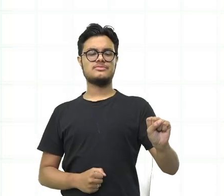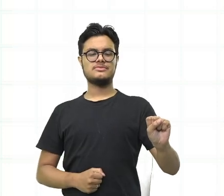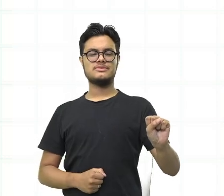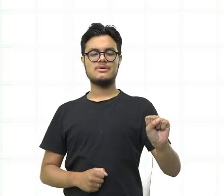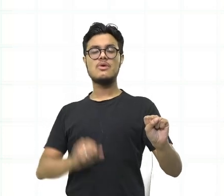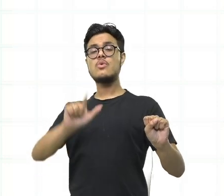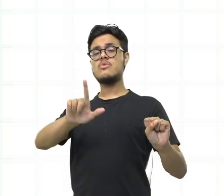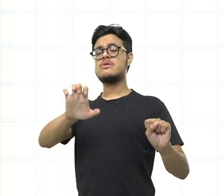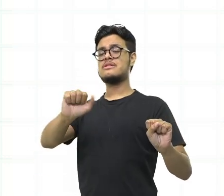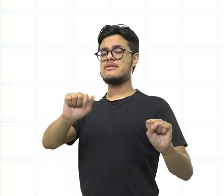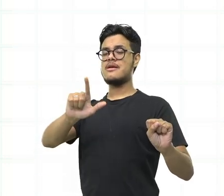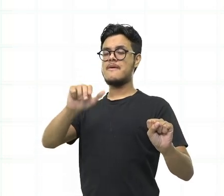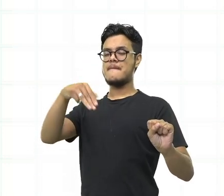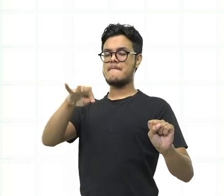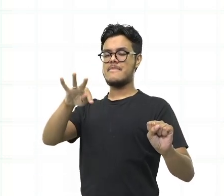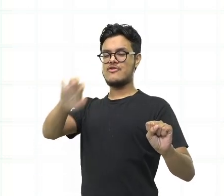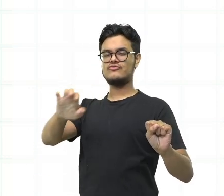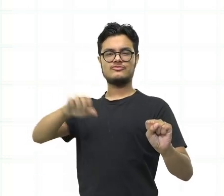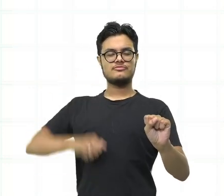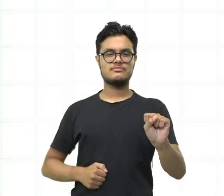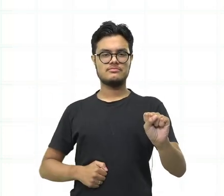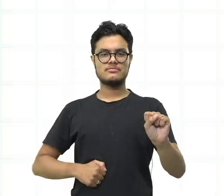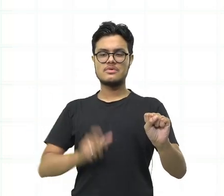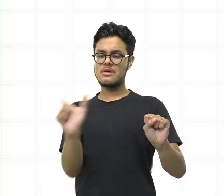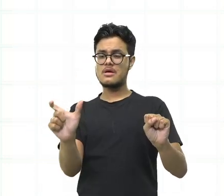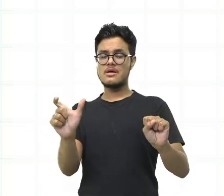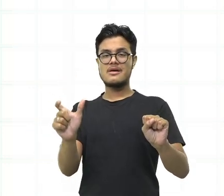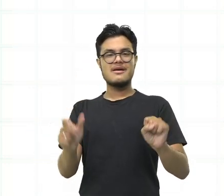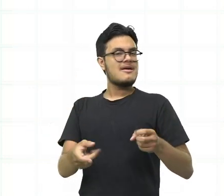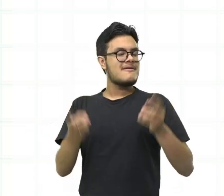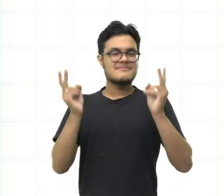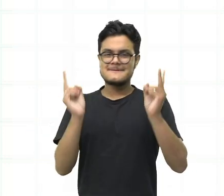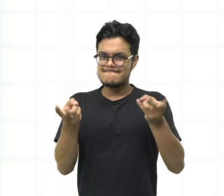somente o sufixo. E aí ficou o quê?